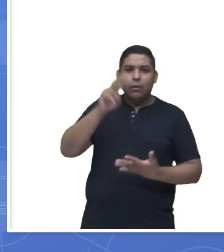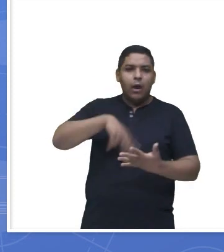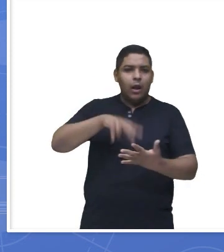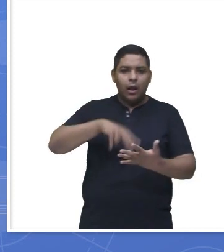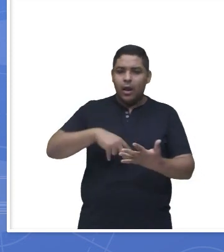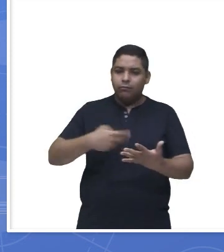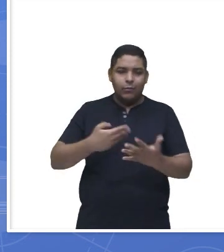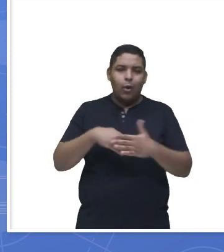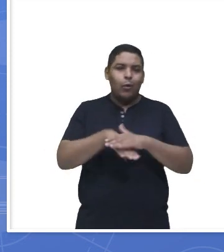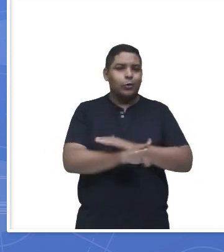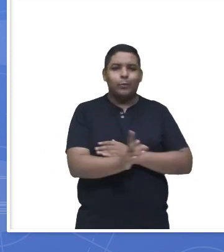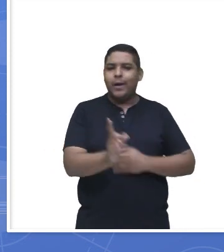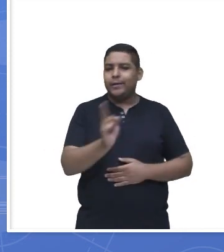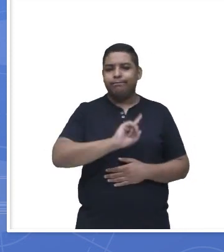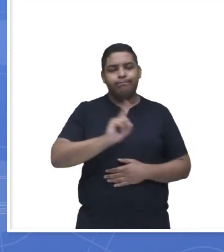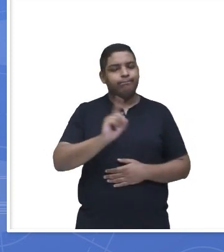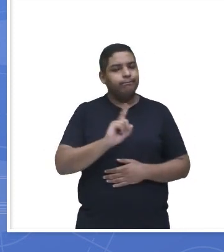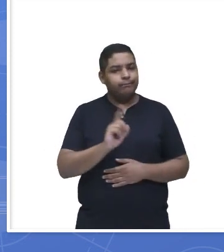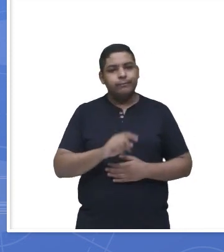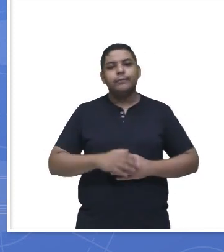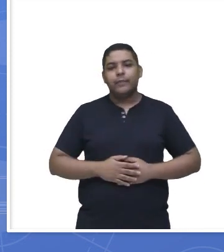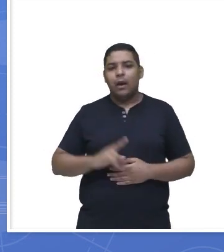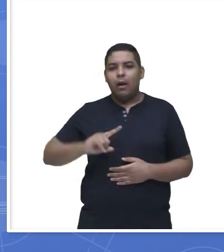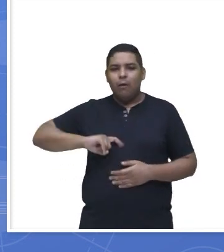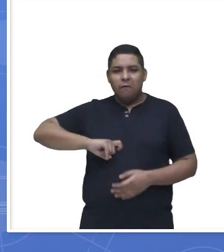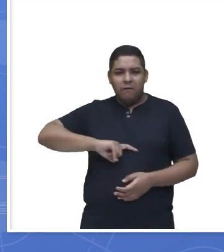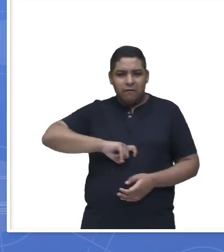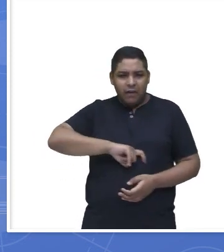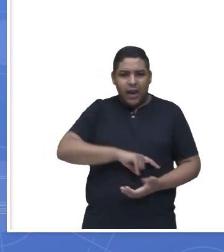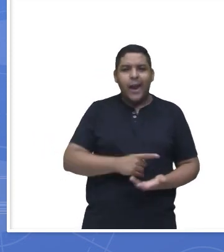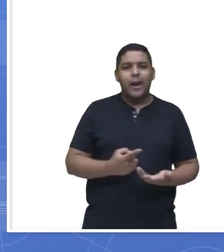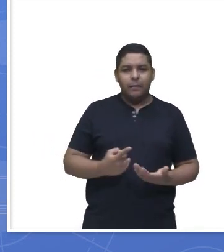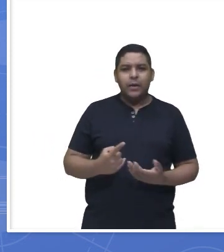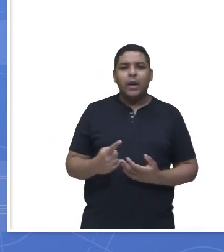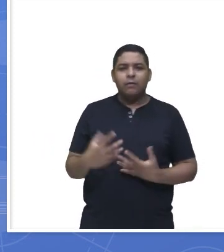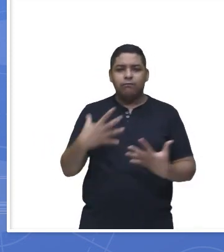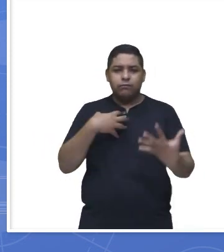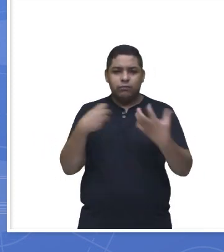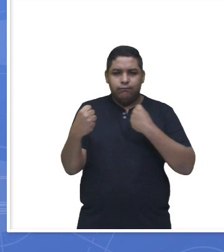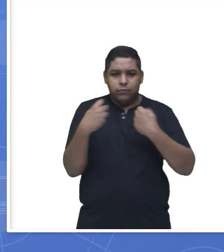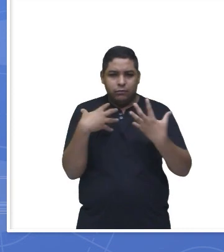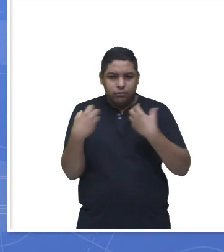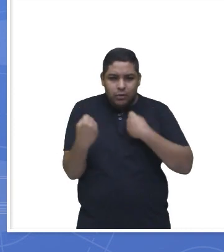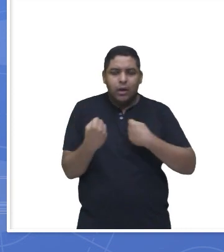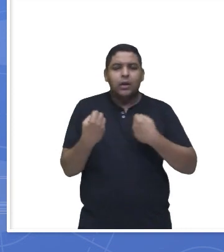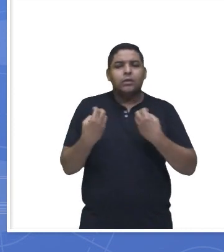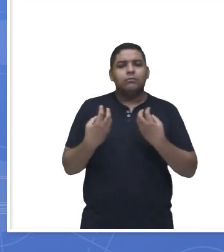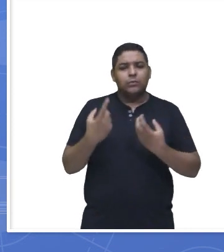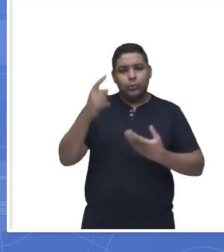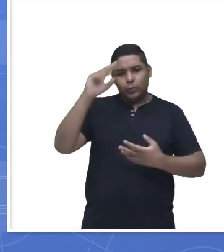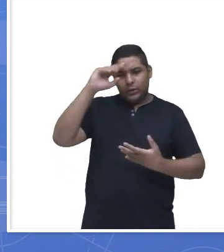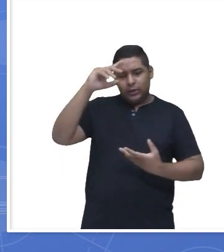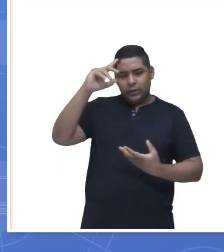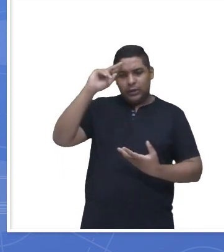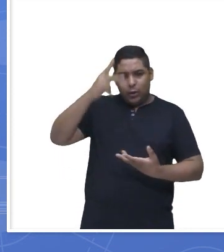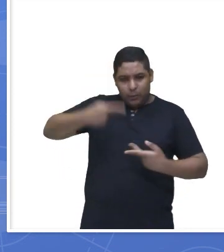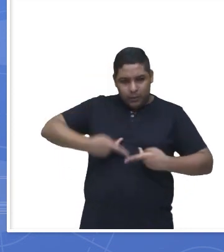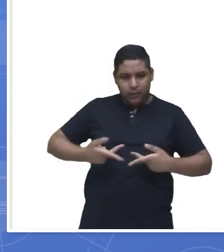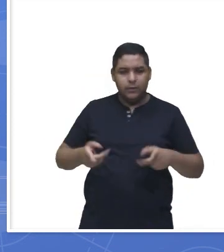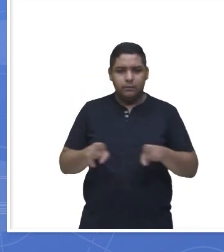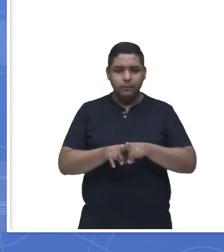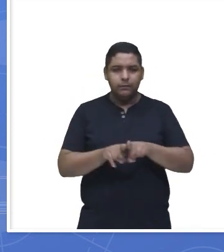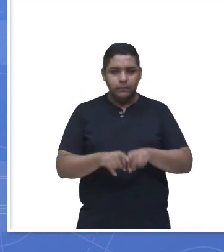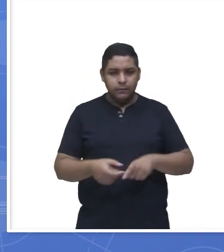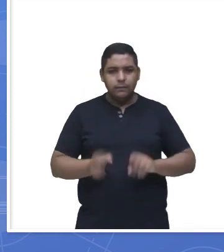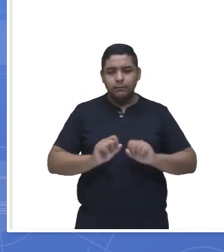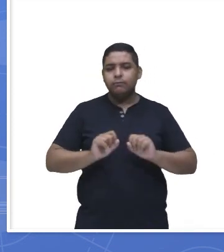Então, nós temos ali um verme que vem consumir, de alguma forma, o ser, e isso, claro, naturalmente, causou